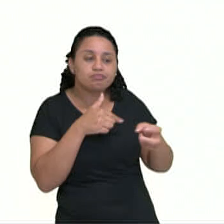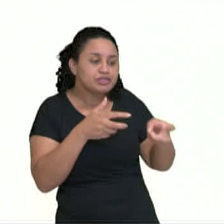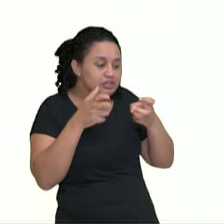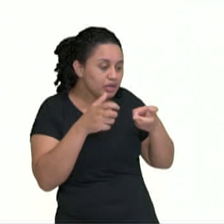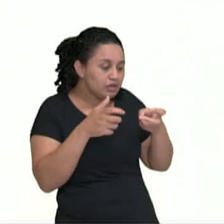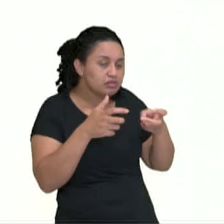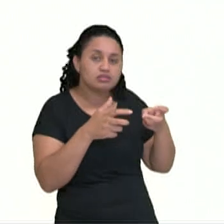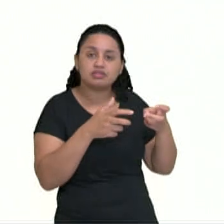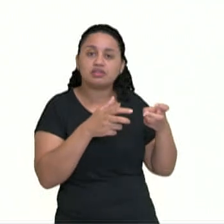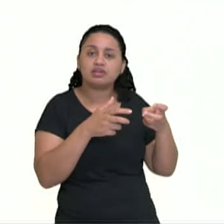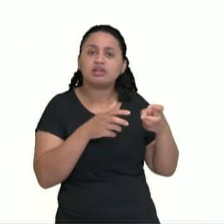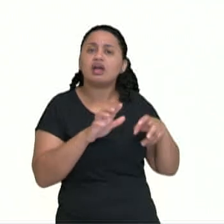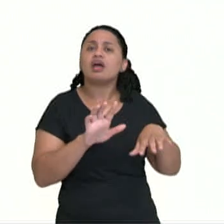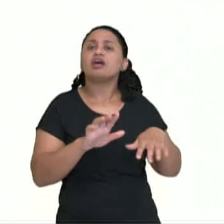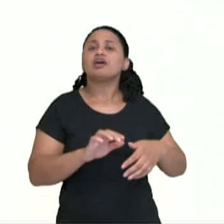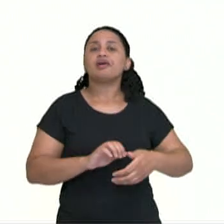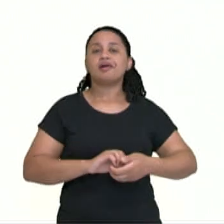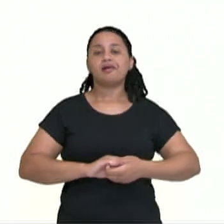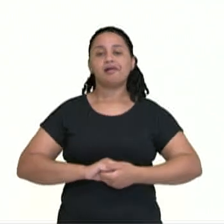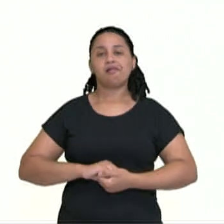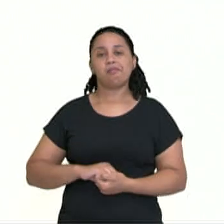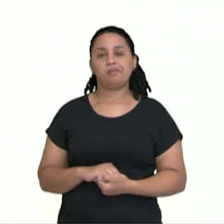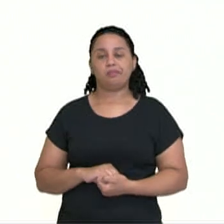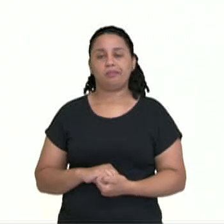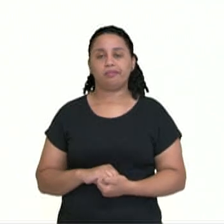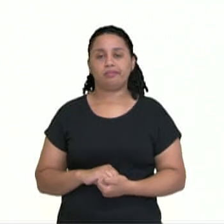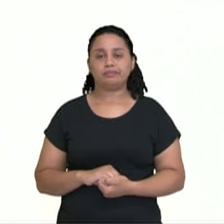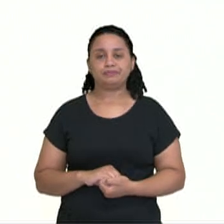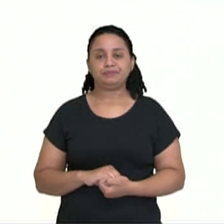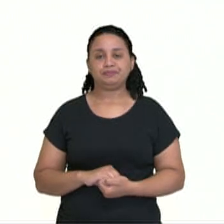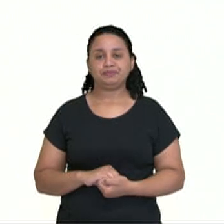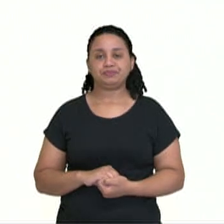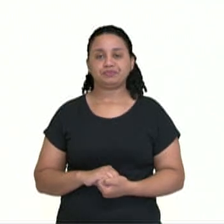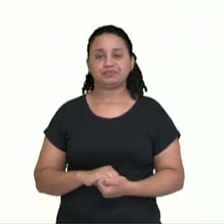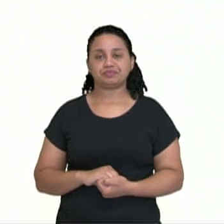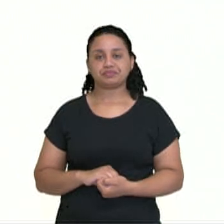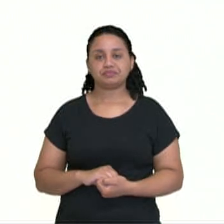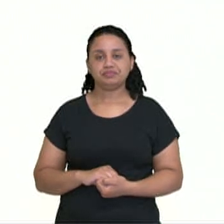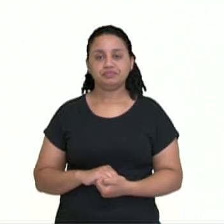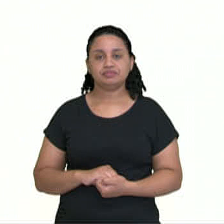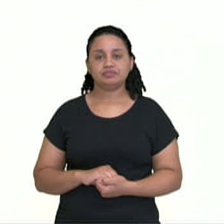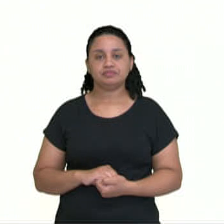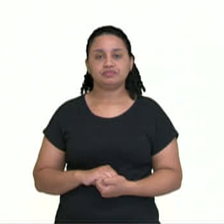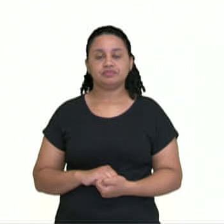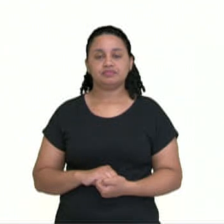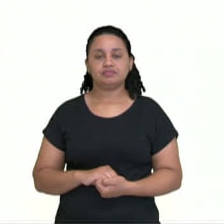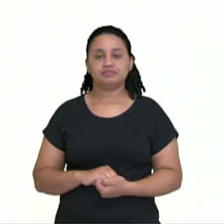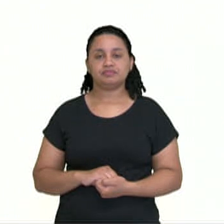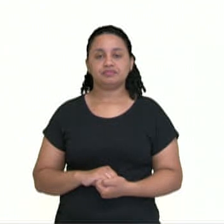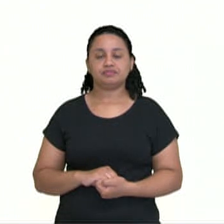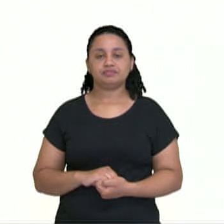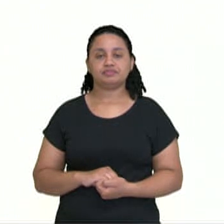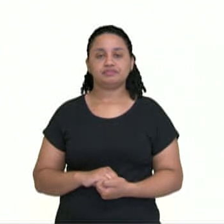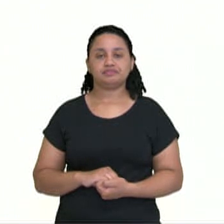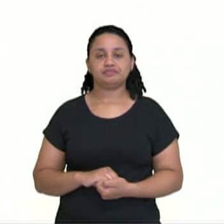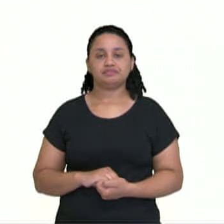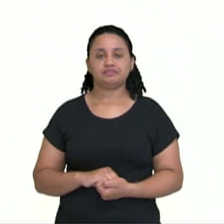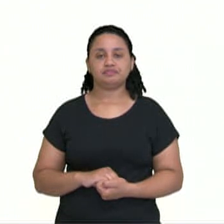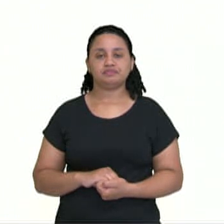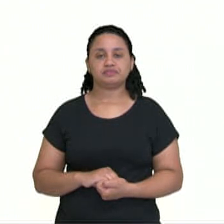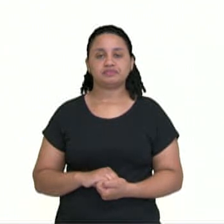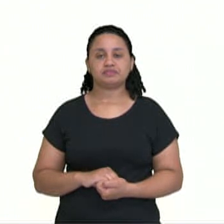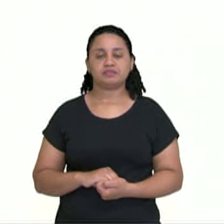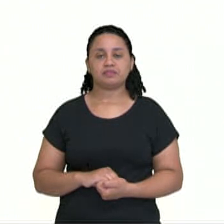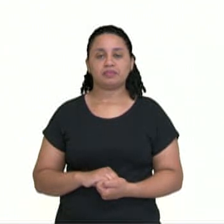petrol pump attendant asked the consumer why he had a penguin in his car. The customer explained that he